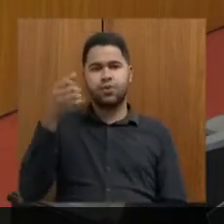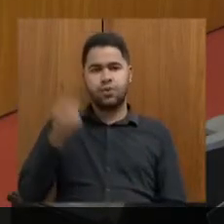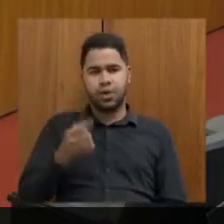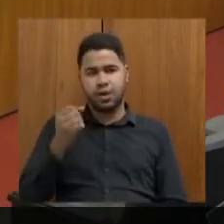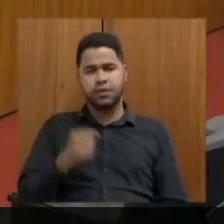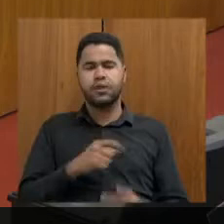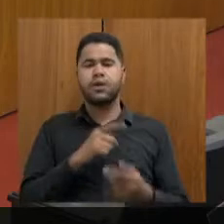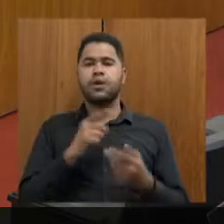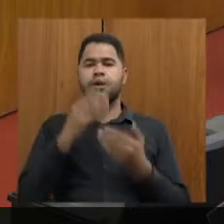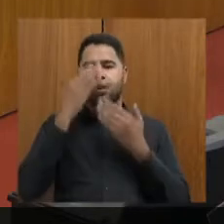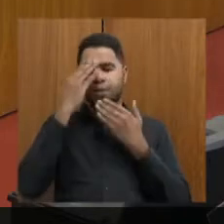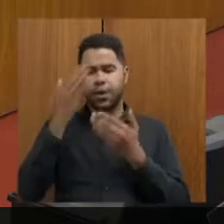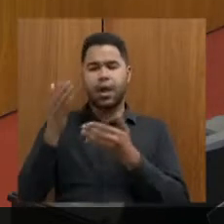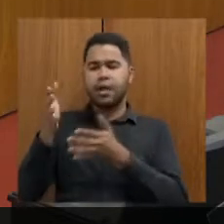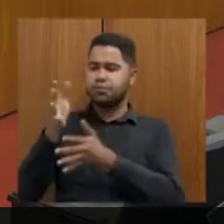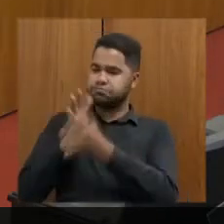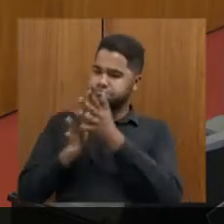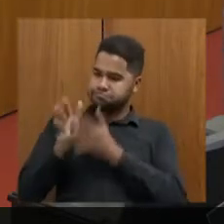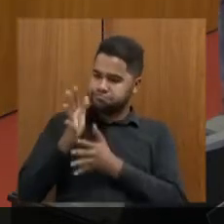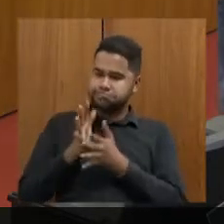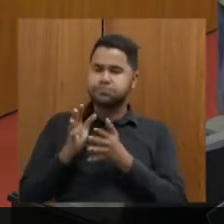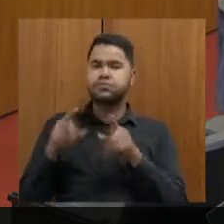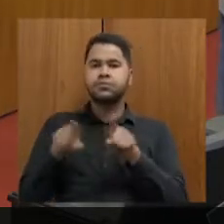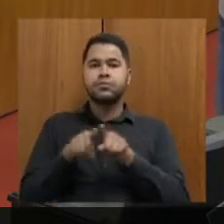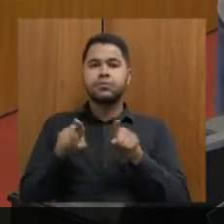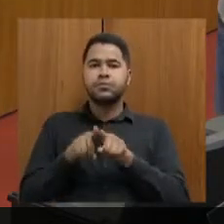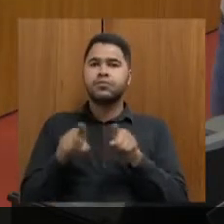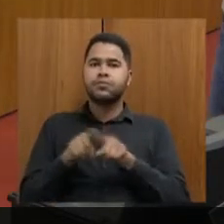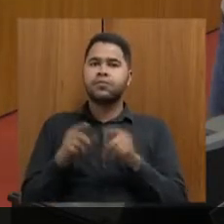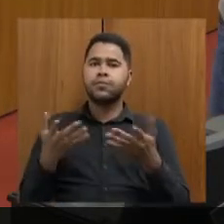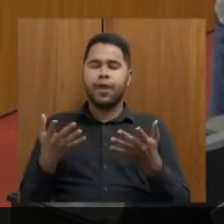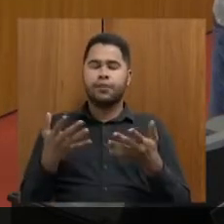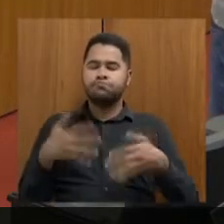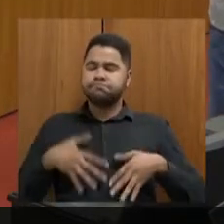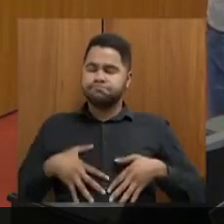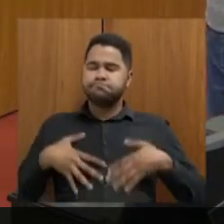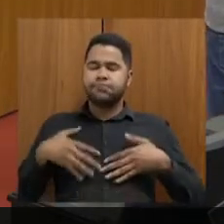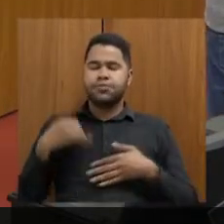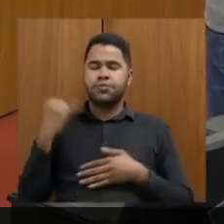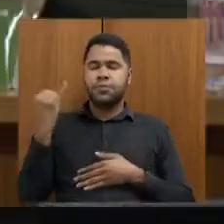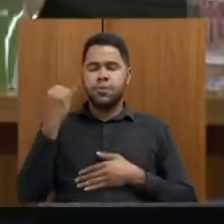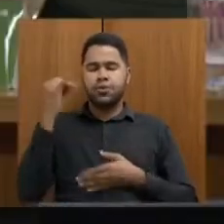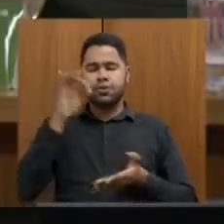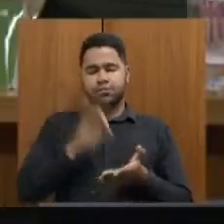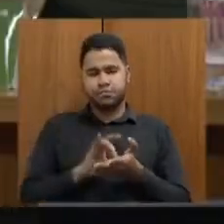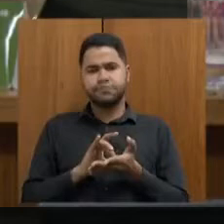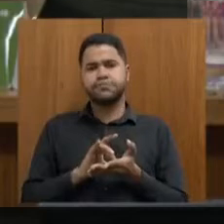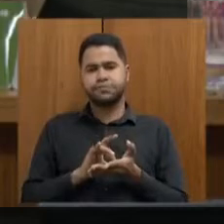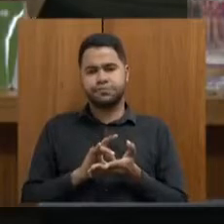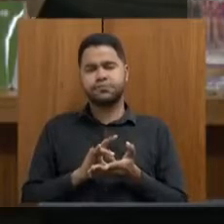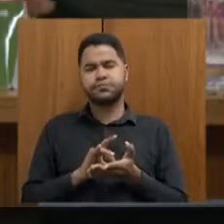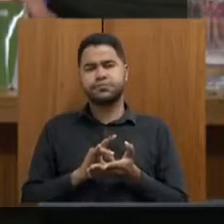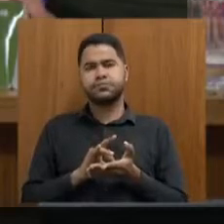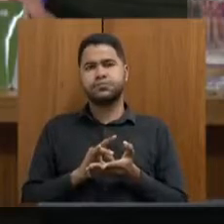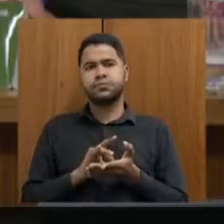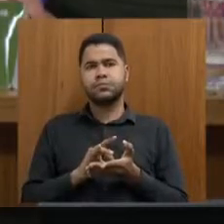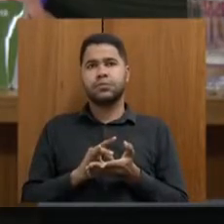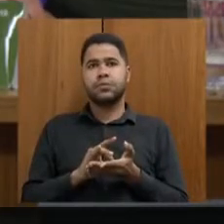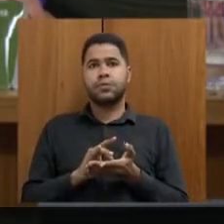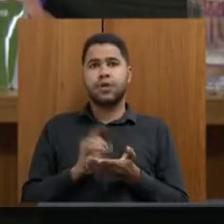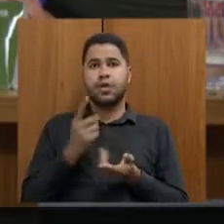Muito obrigado pelas suas palavras e pelos votos eles foram muito importantes de fato na